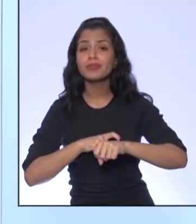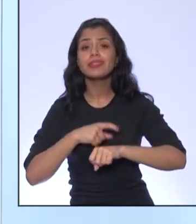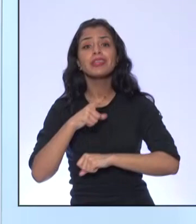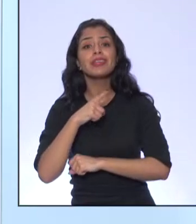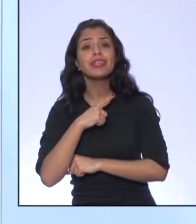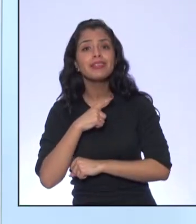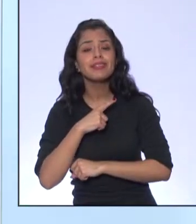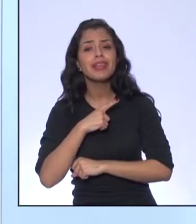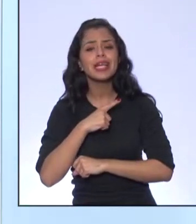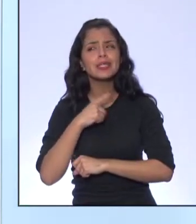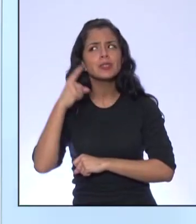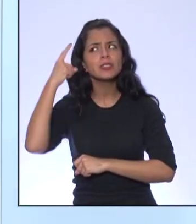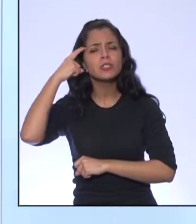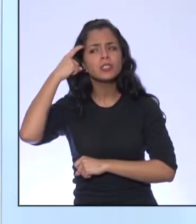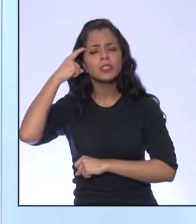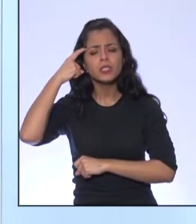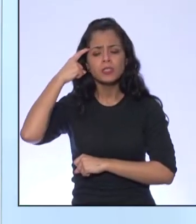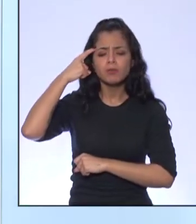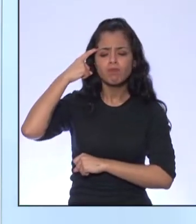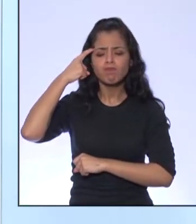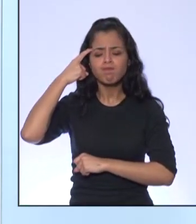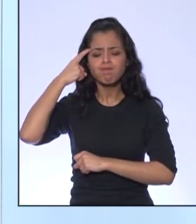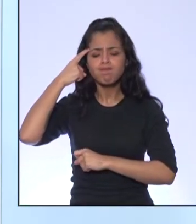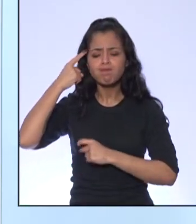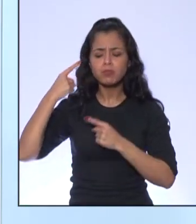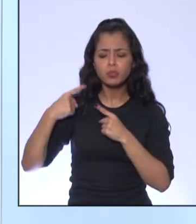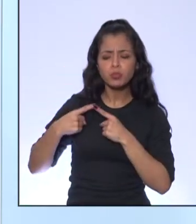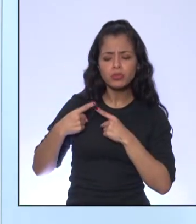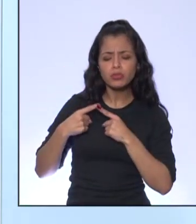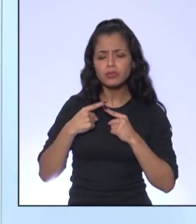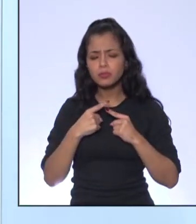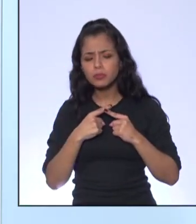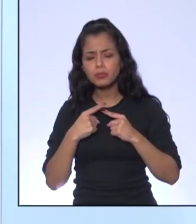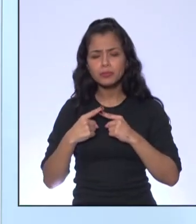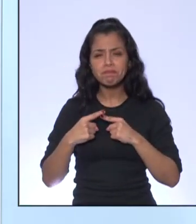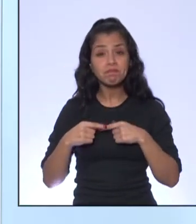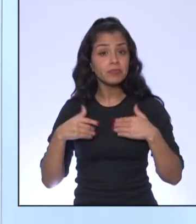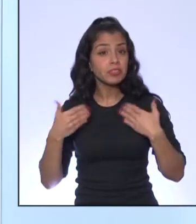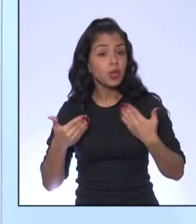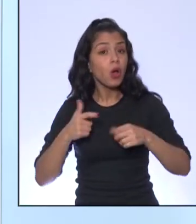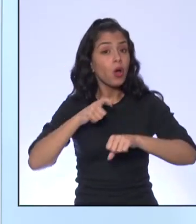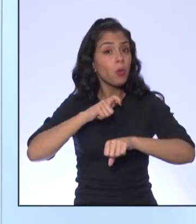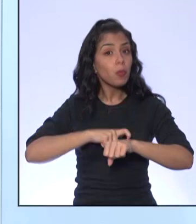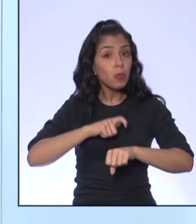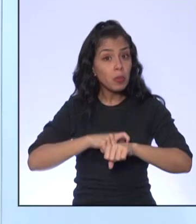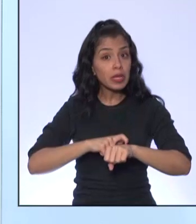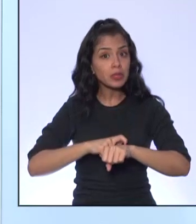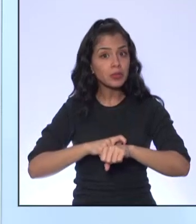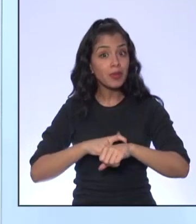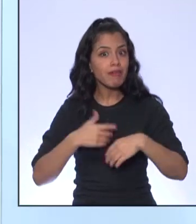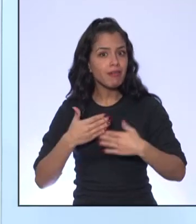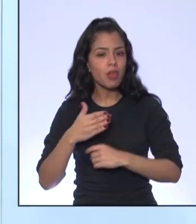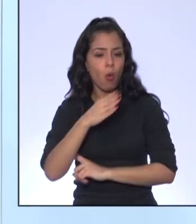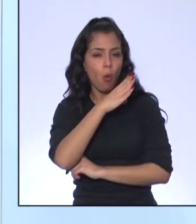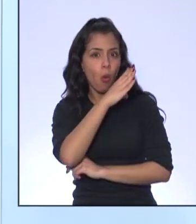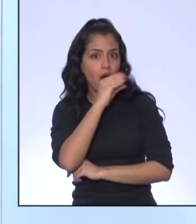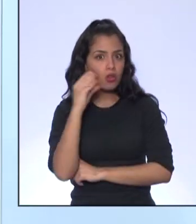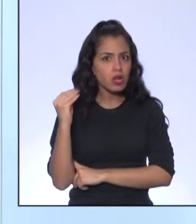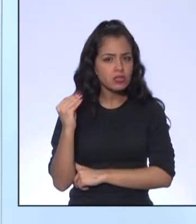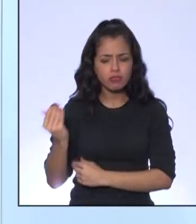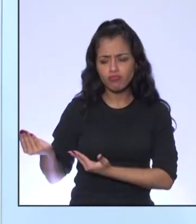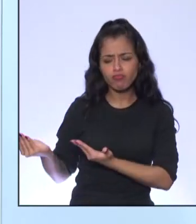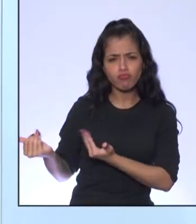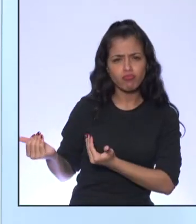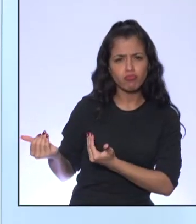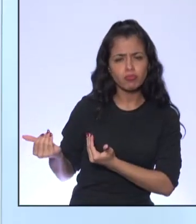contestações, os primeiros questionamentos. É um momento em que o adolescente começa a enxergar o mundo